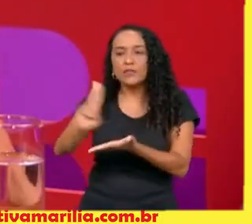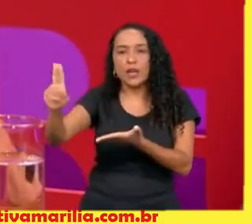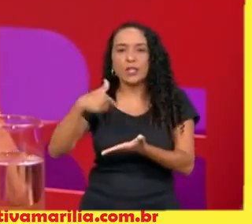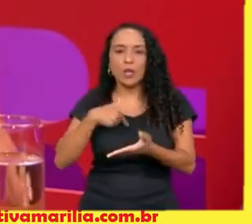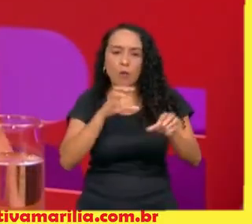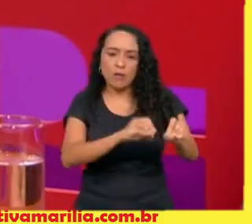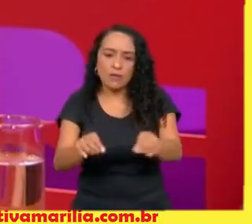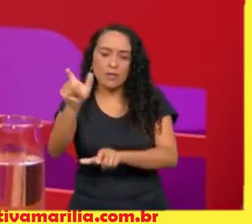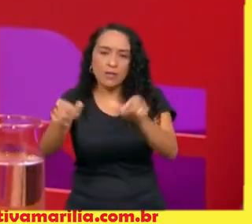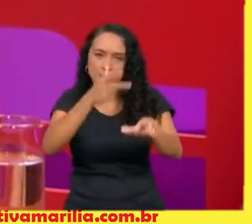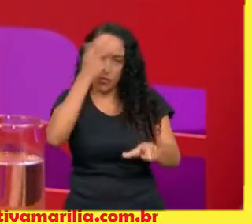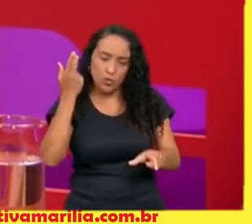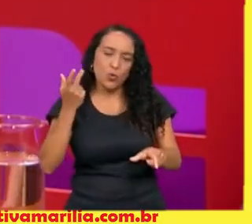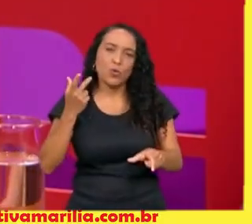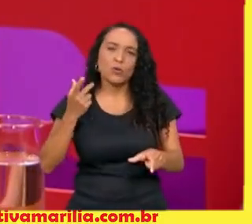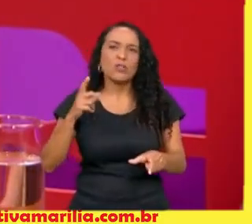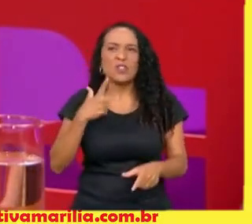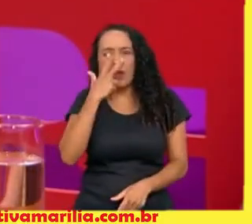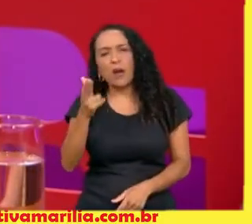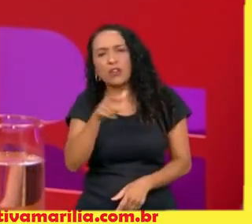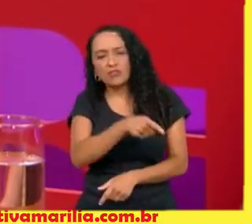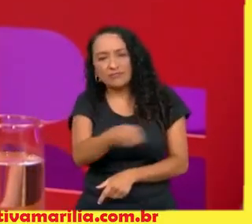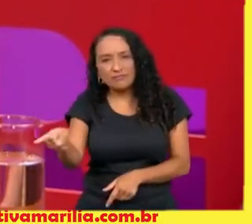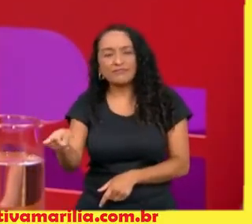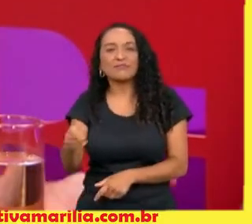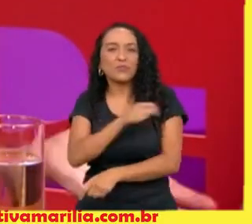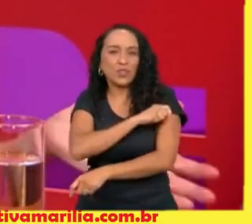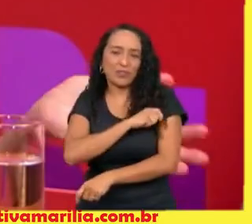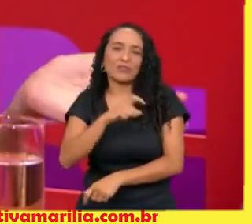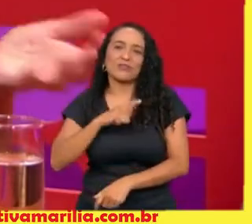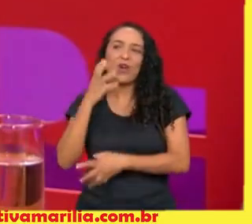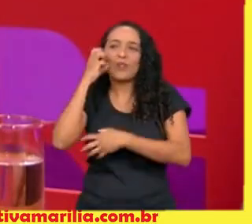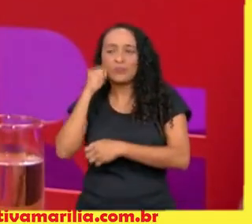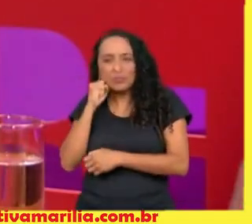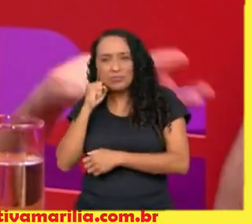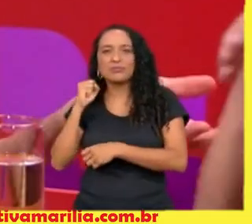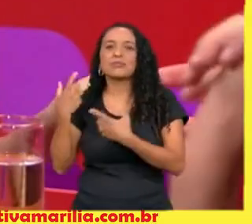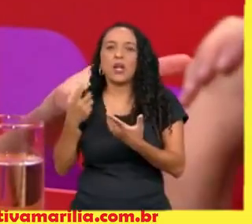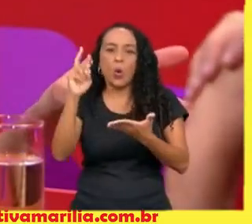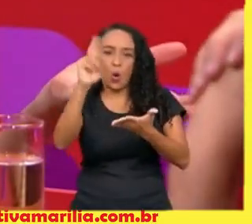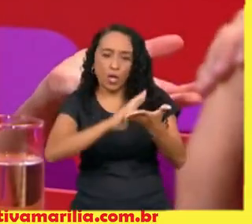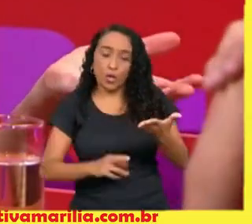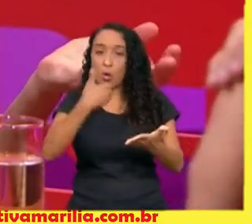as pessoas estavam lá para... Deve ter ficado um enorme legado, né? O relatório é